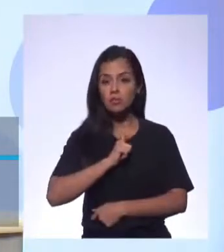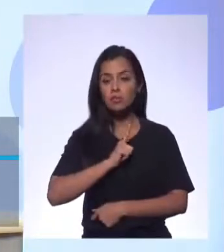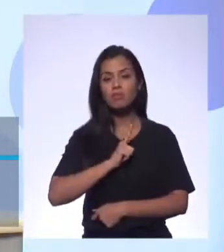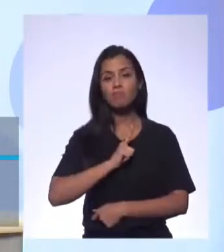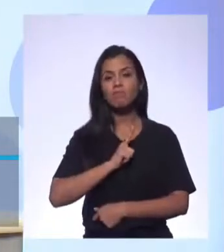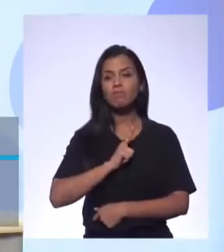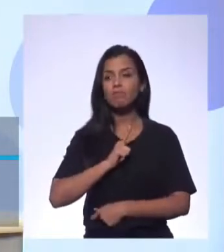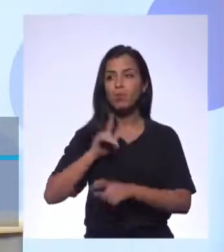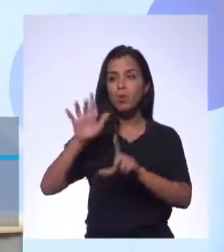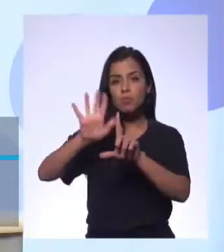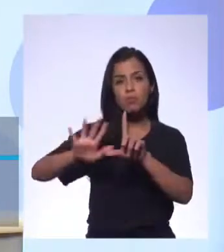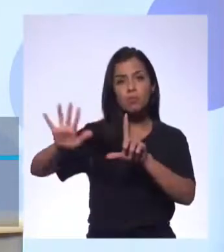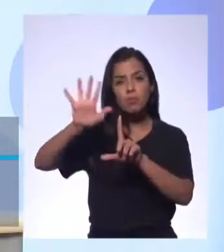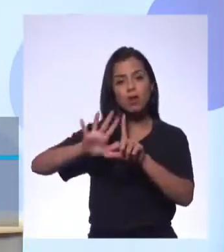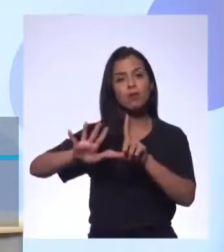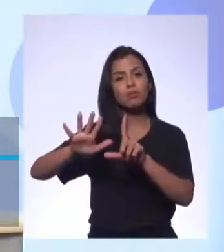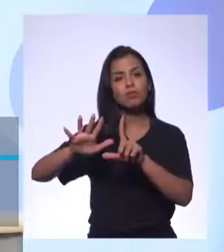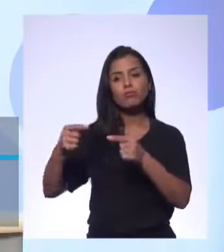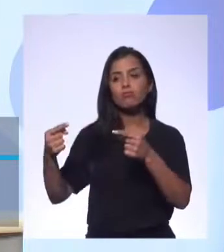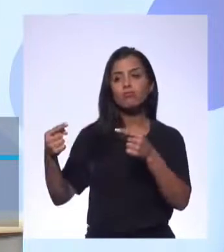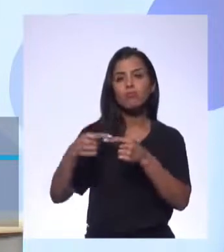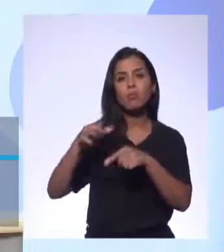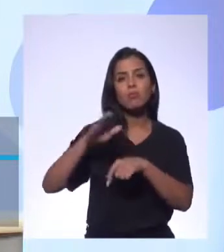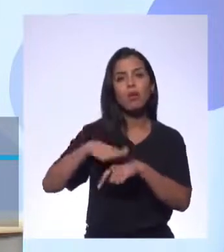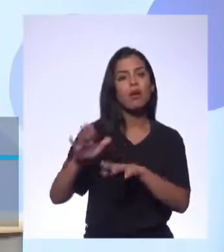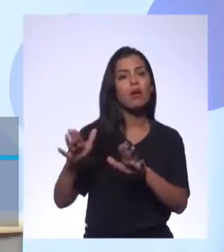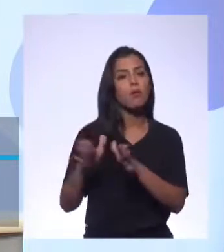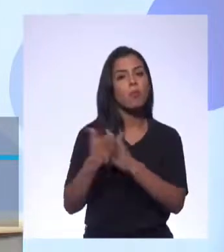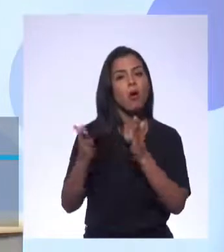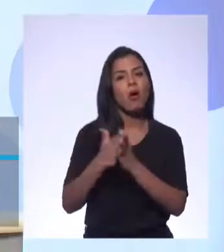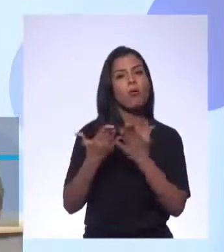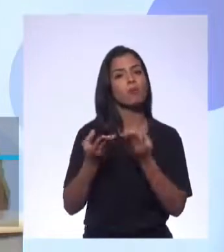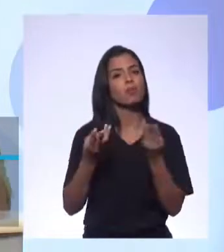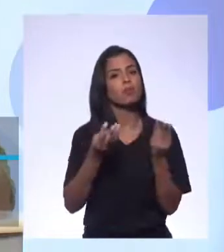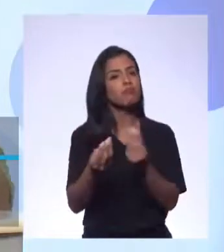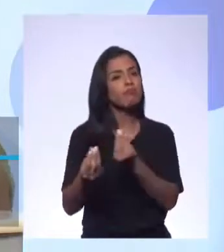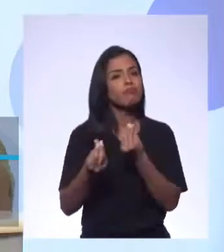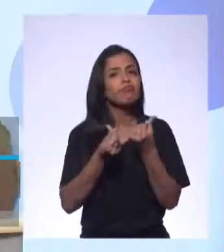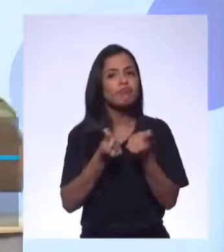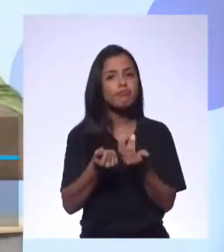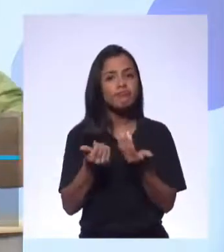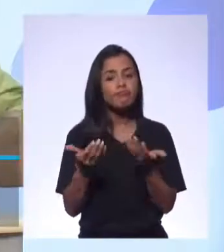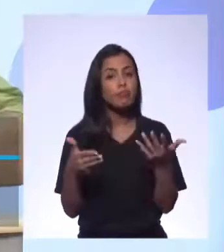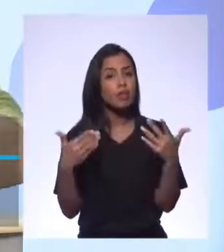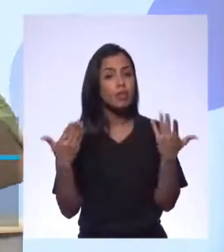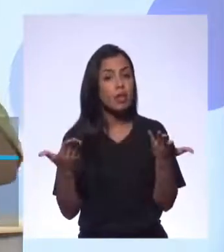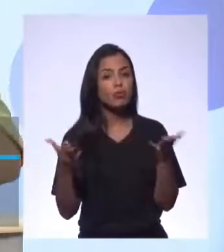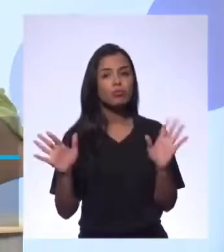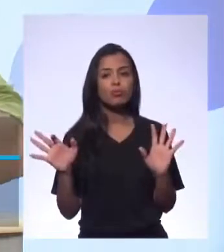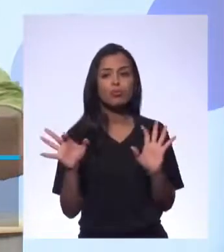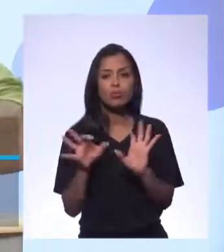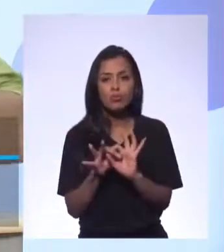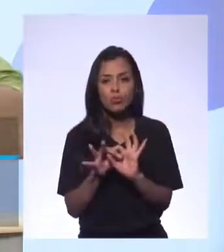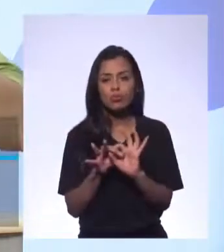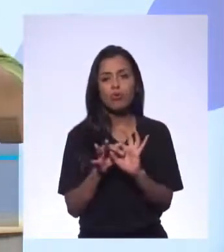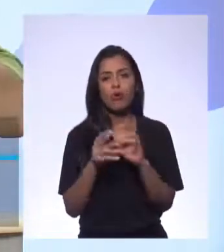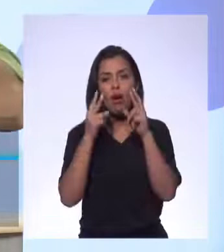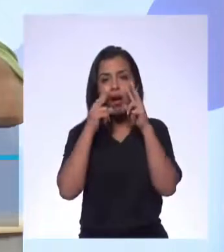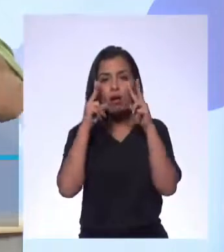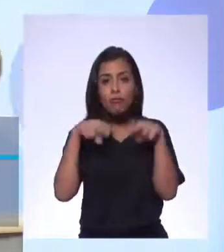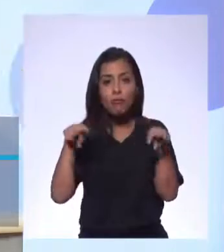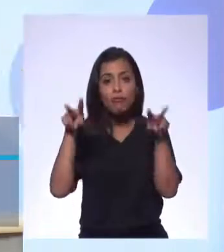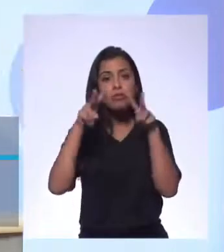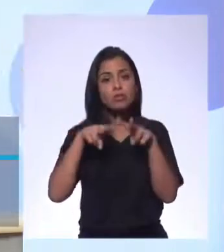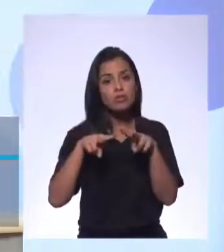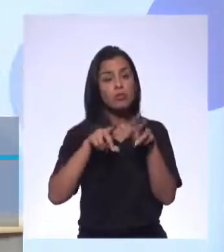aquelas imagens de um lugar pobre e doente. Então, essa questão de unir a visão